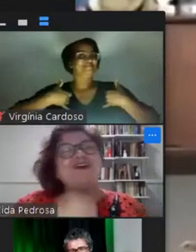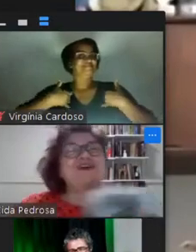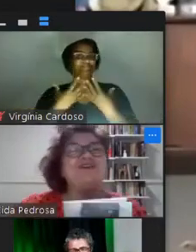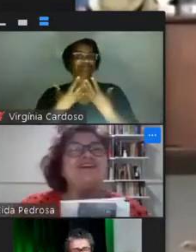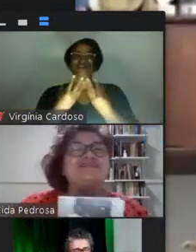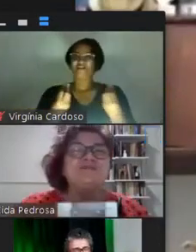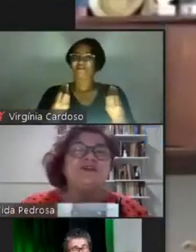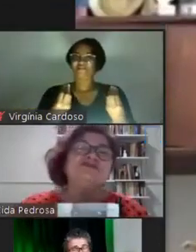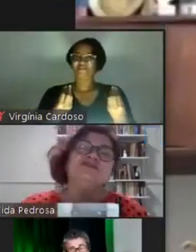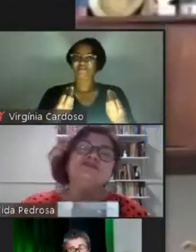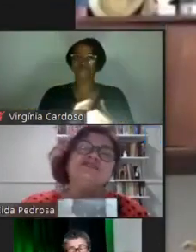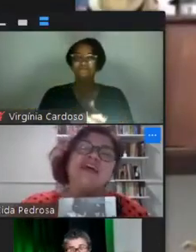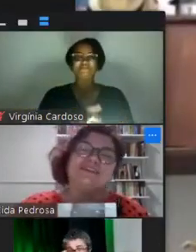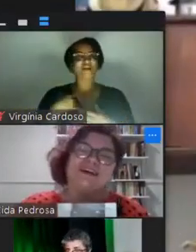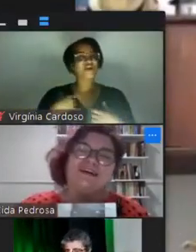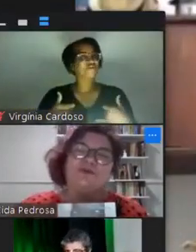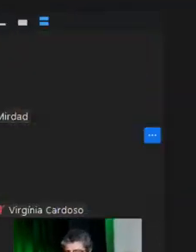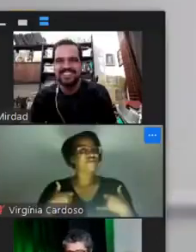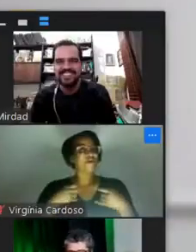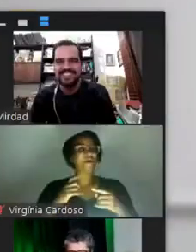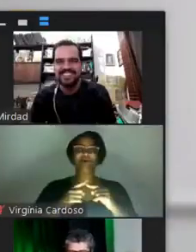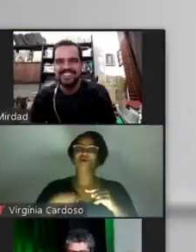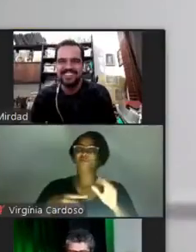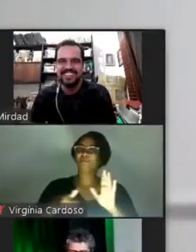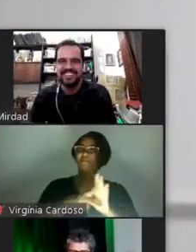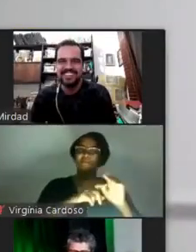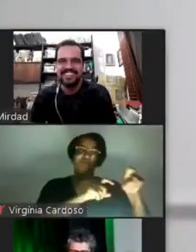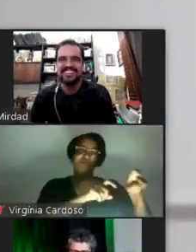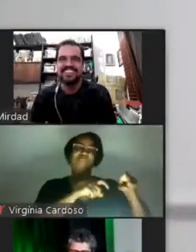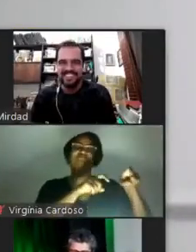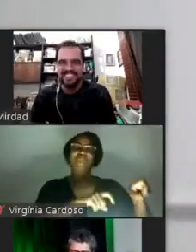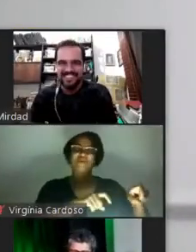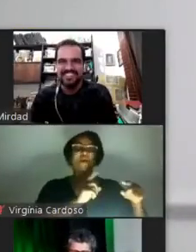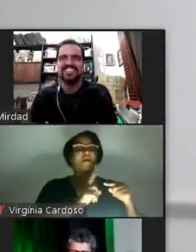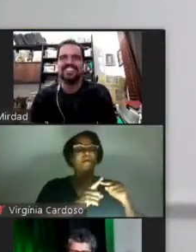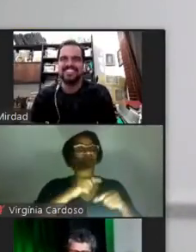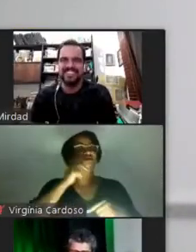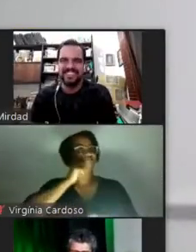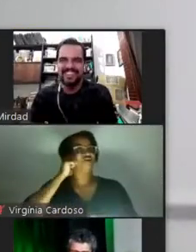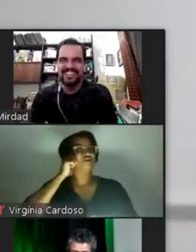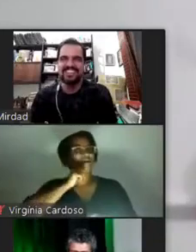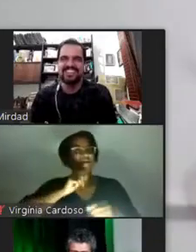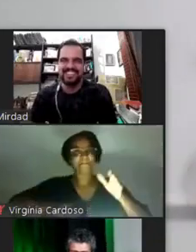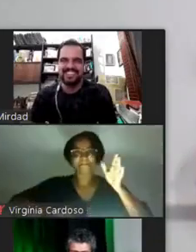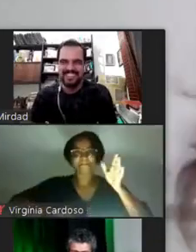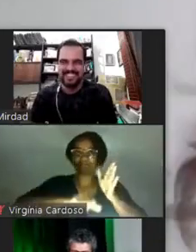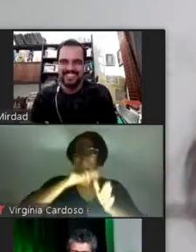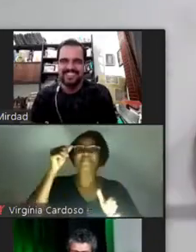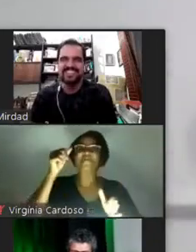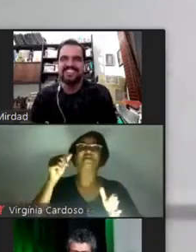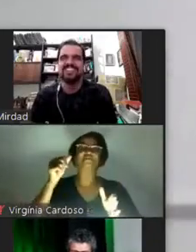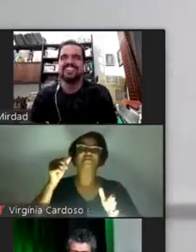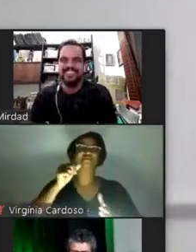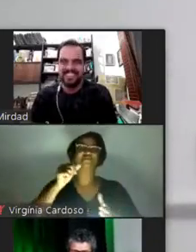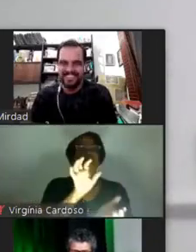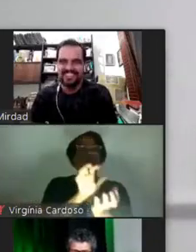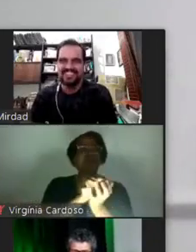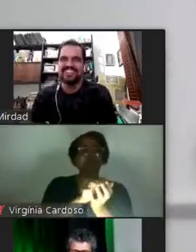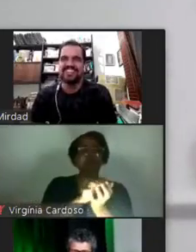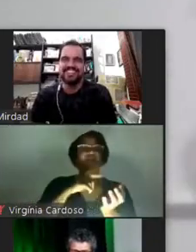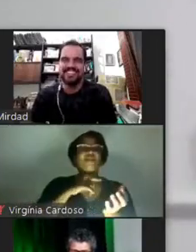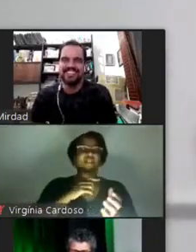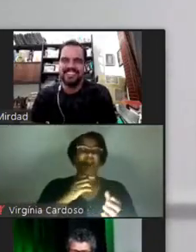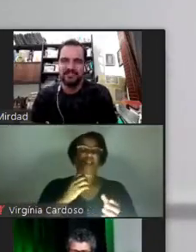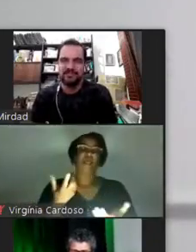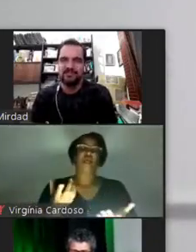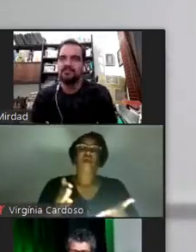Ah, eu fico orgulhosa porque eu sou do sertão, porque eu sou mulher, porque é a primeira vez que Pernambuco traz o livro do ano. Eu fico bem